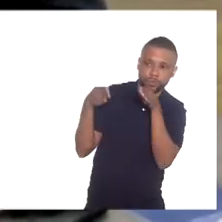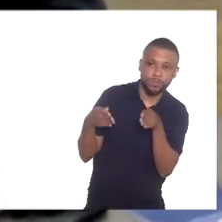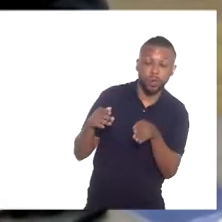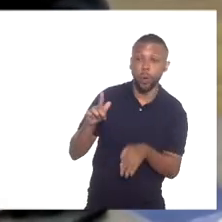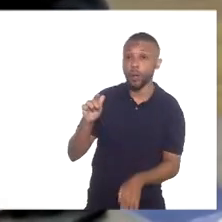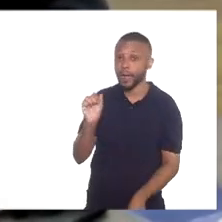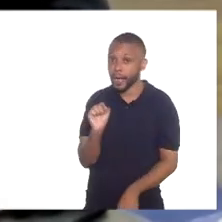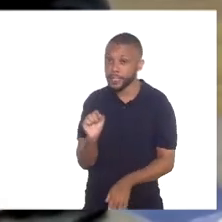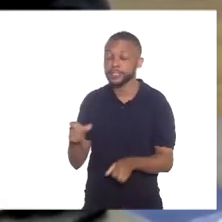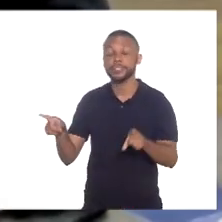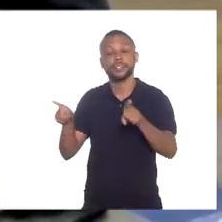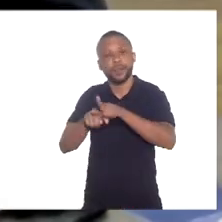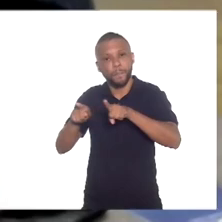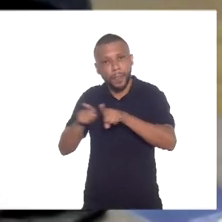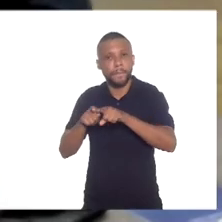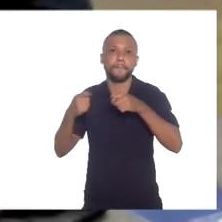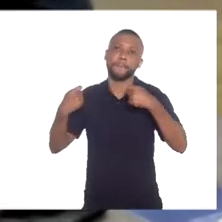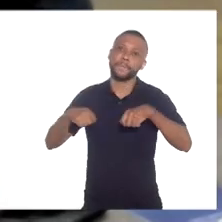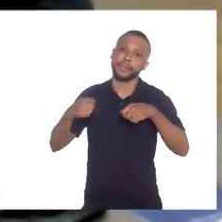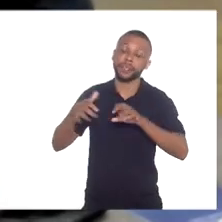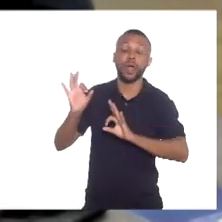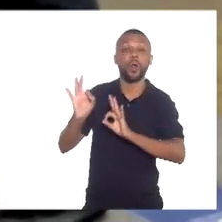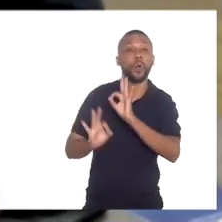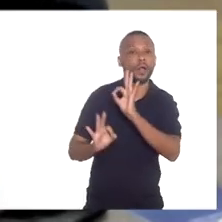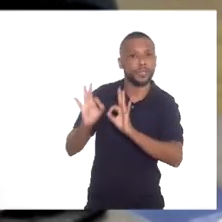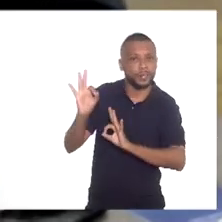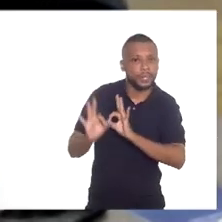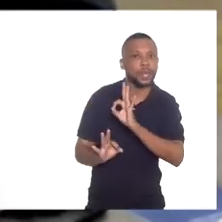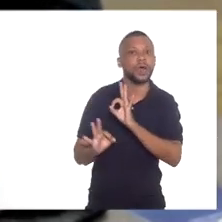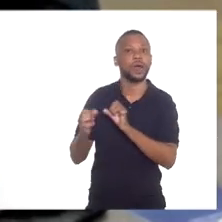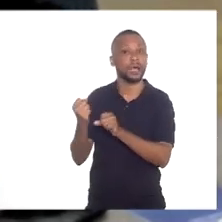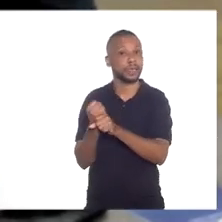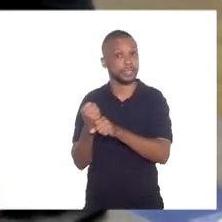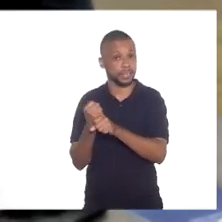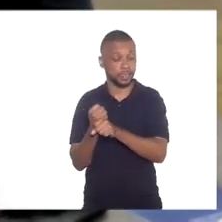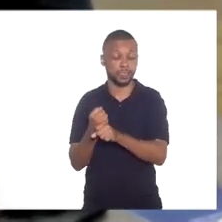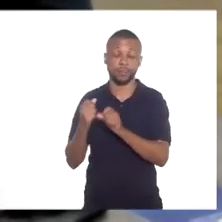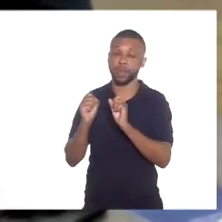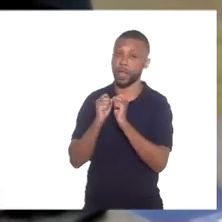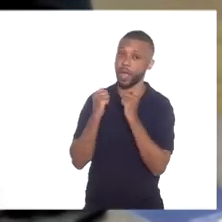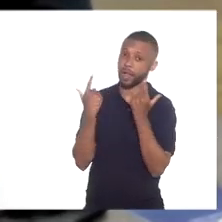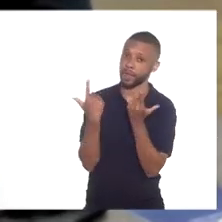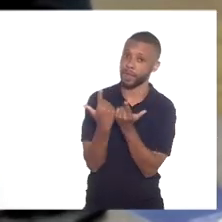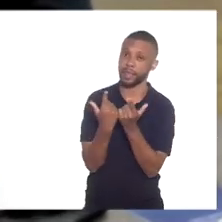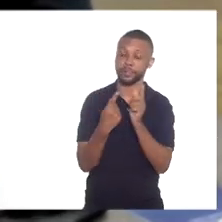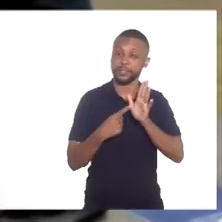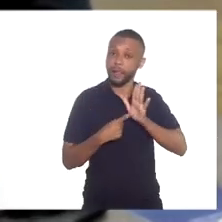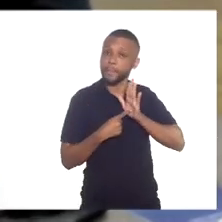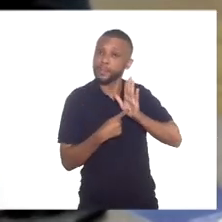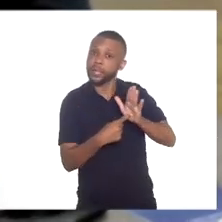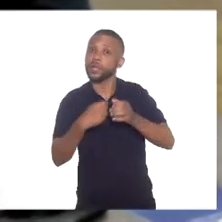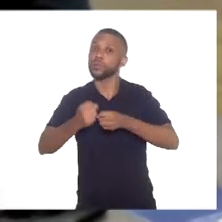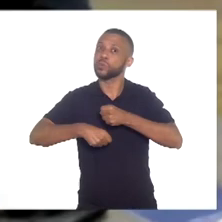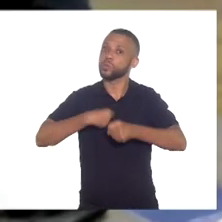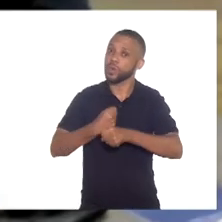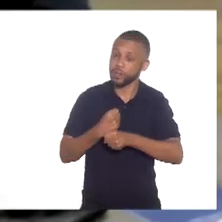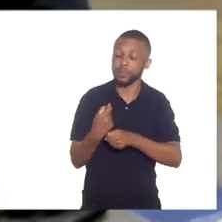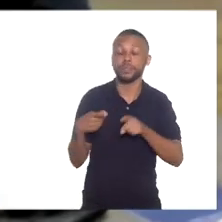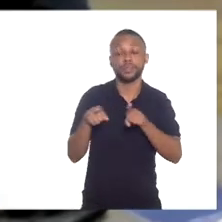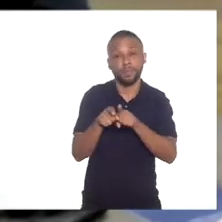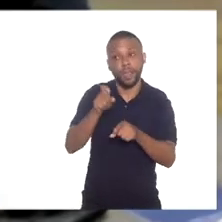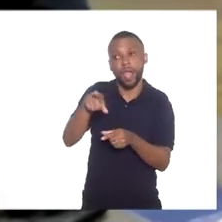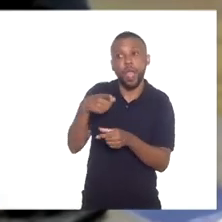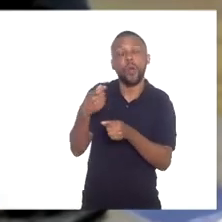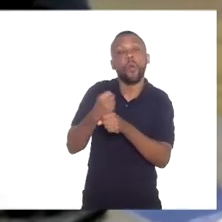que é toda uma pauta que a gente precisa organizar esse ano, para a Alerj estar apresentando também no ano que vem, que também é um ano eleitoral,